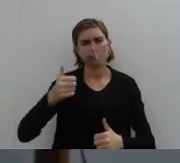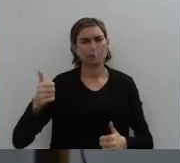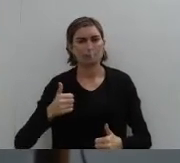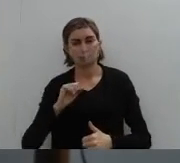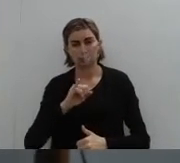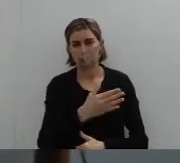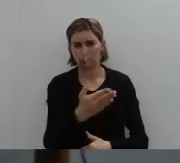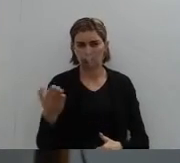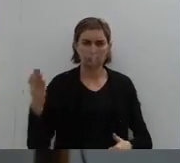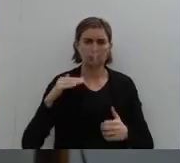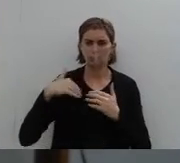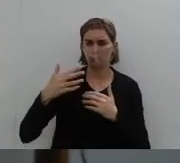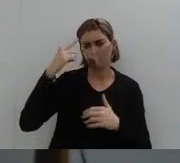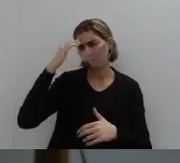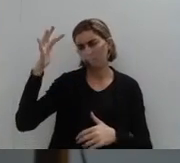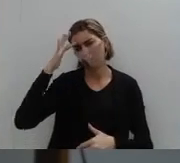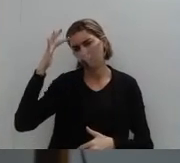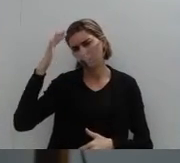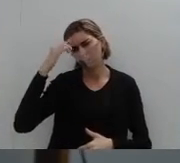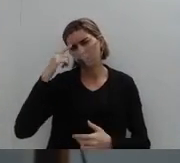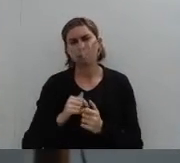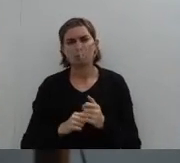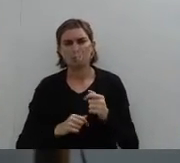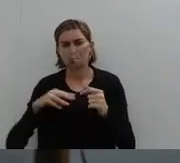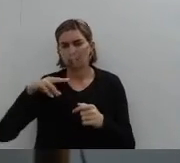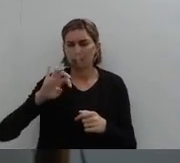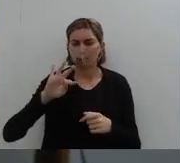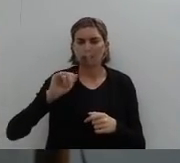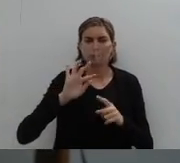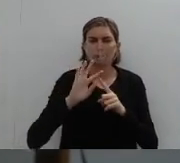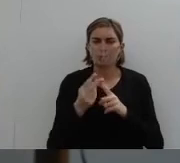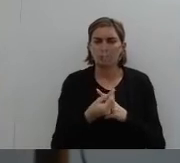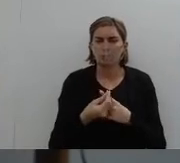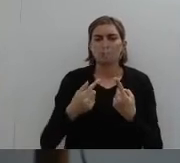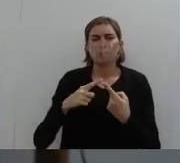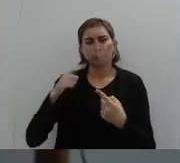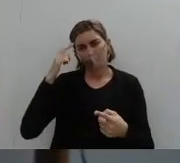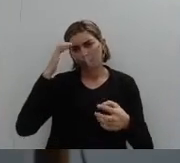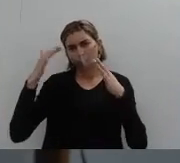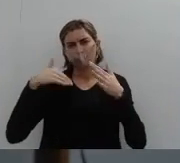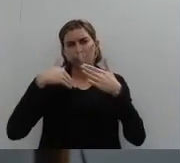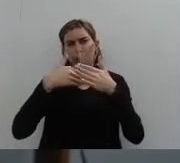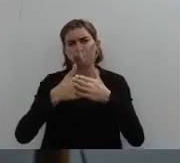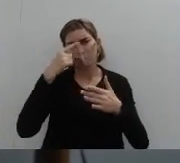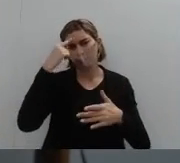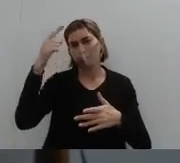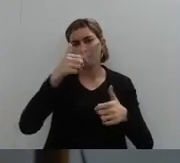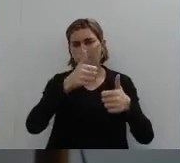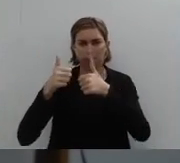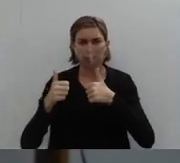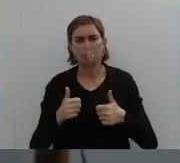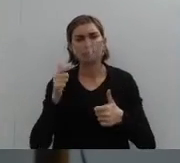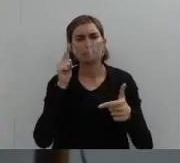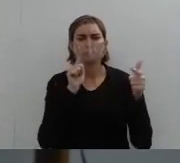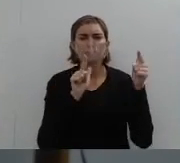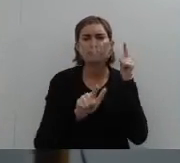Se você, através do raciocínio, através da metafísica, se você consegue se aproximar dessa ideia de bem, você vai